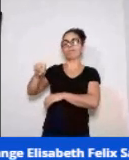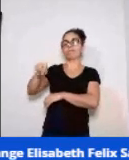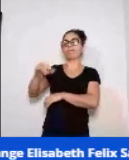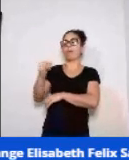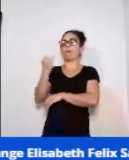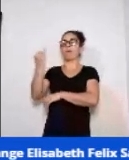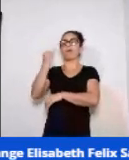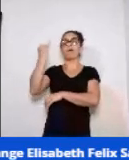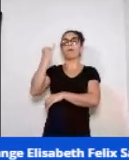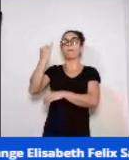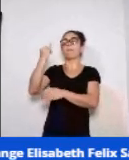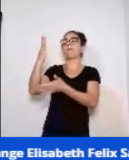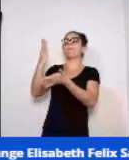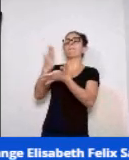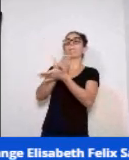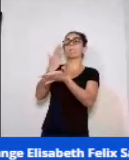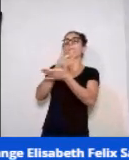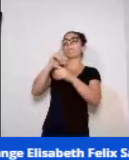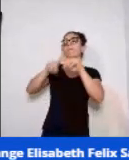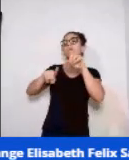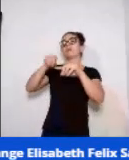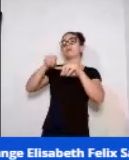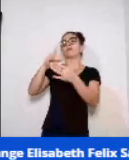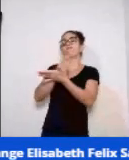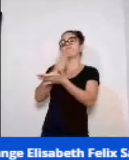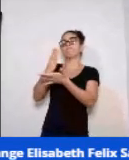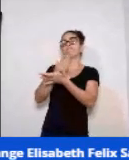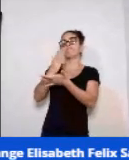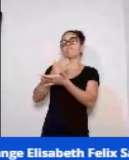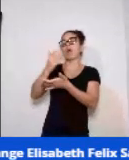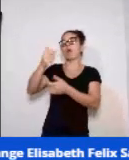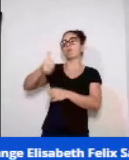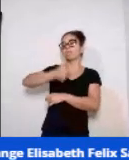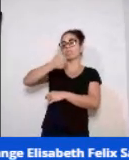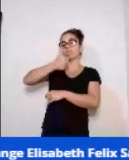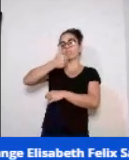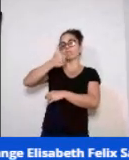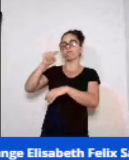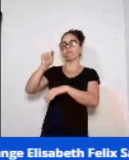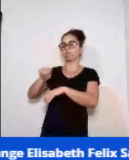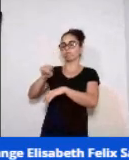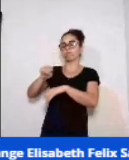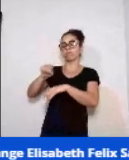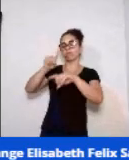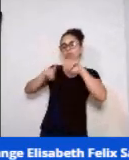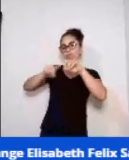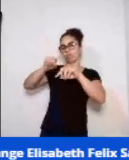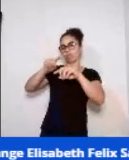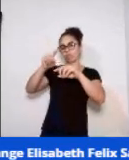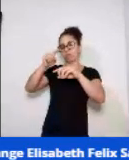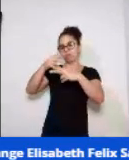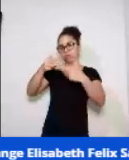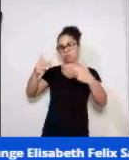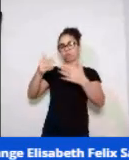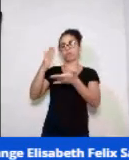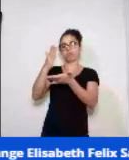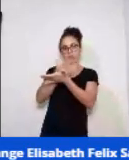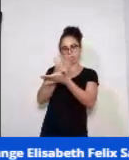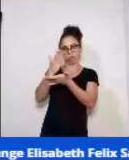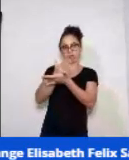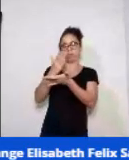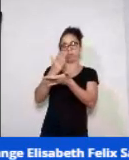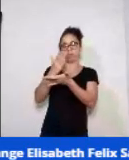A apostila, né? A qualidade desse material, desde do material que foi produzido